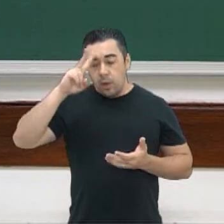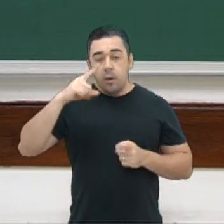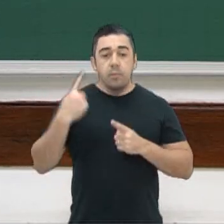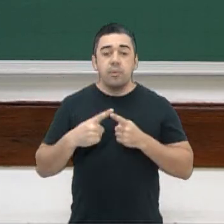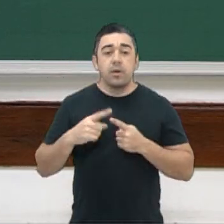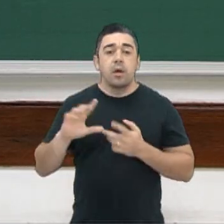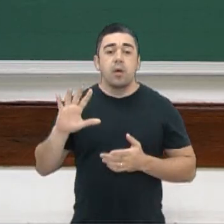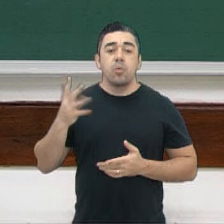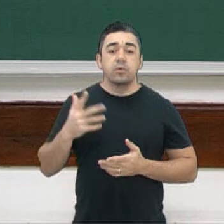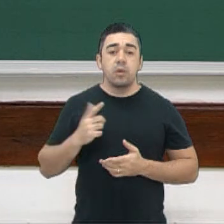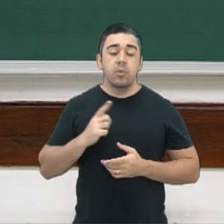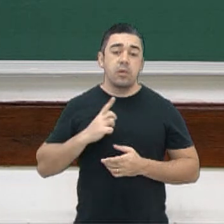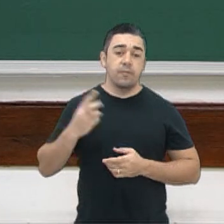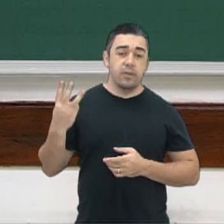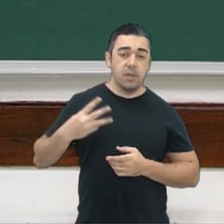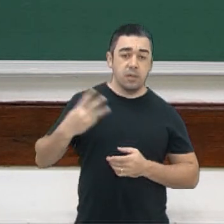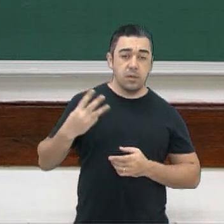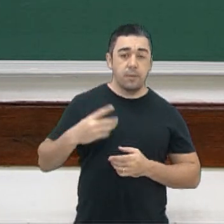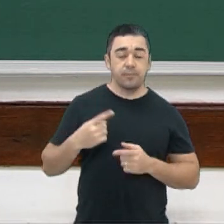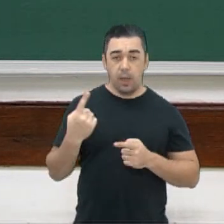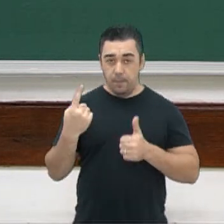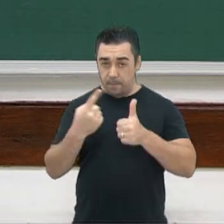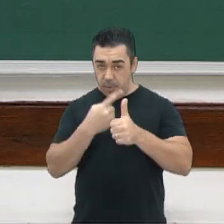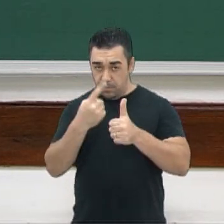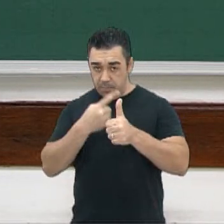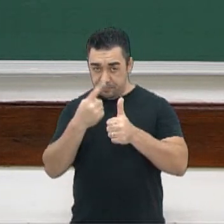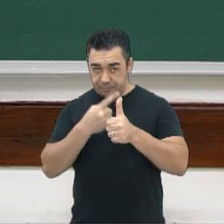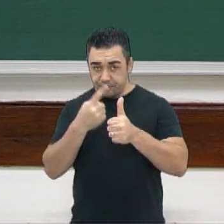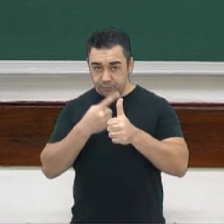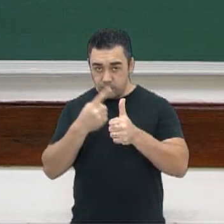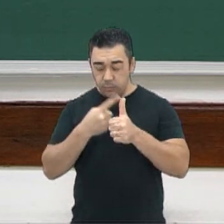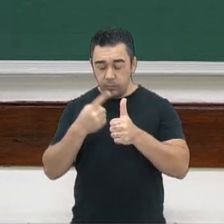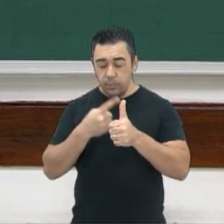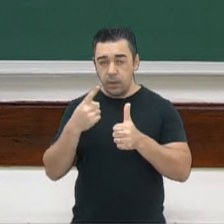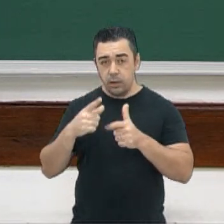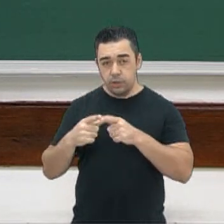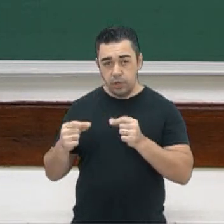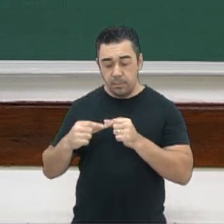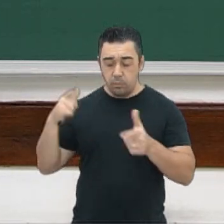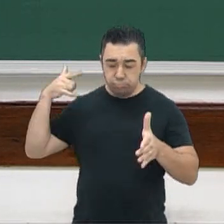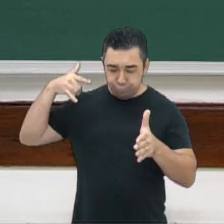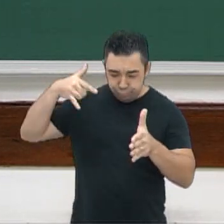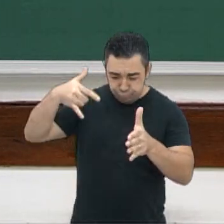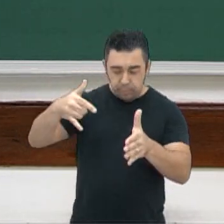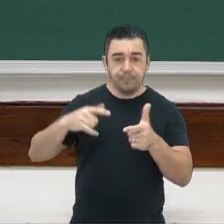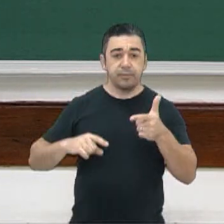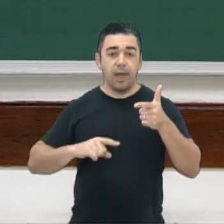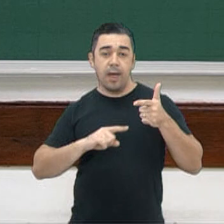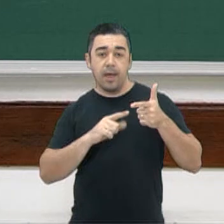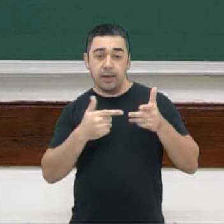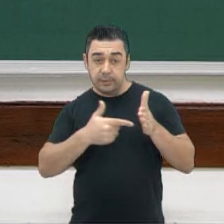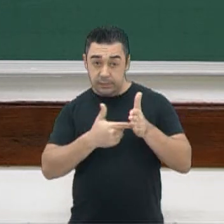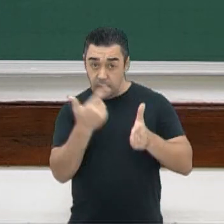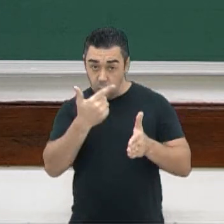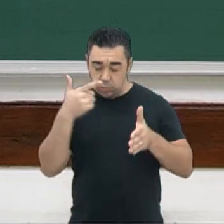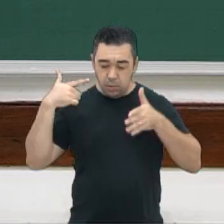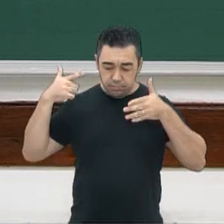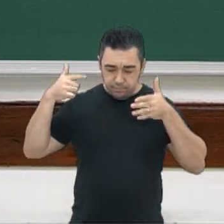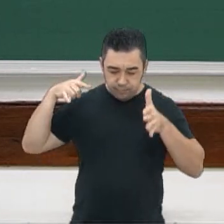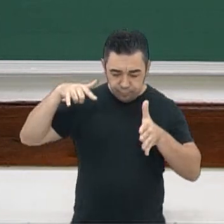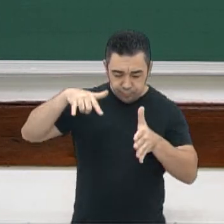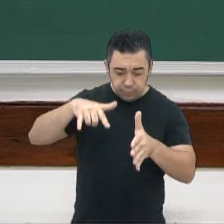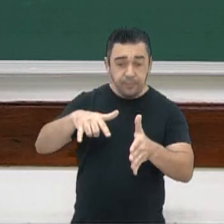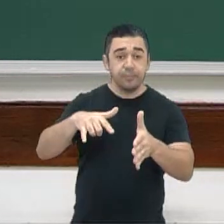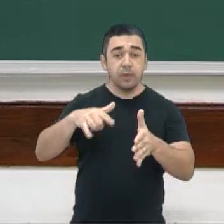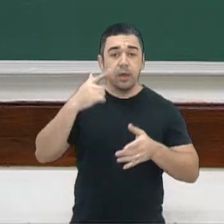não aconteceu a terceira leva? Houve a primeira leva de ataque, na segunda leva, muitos navios já foram abatidos, os japoneses acharam melhor